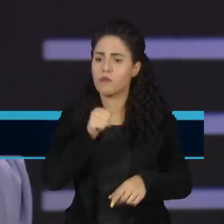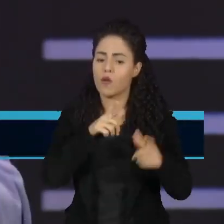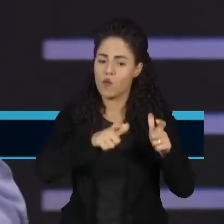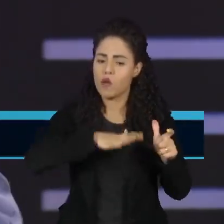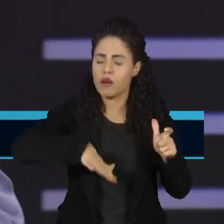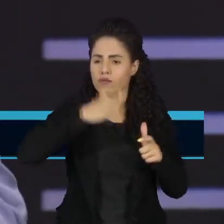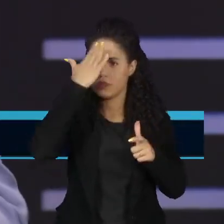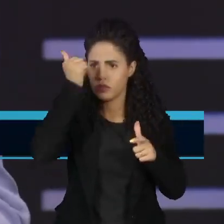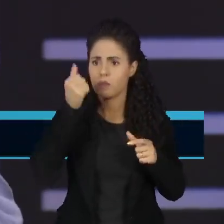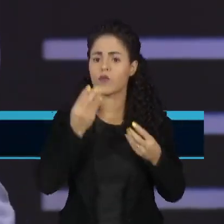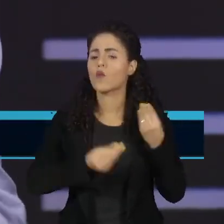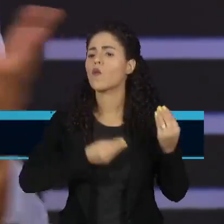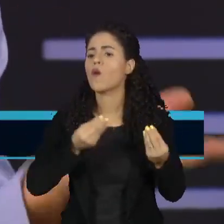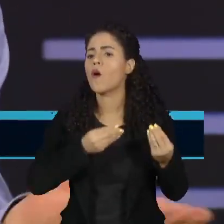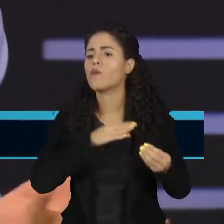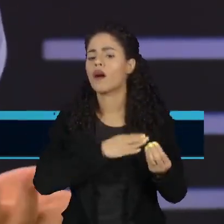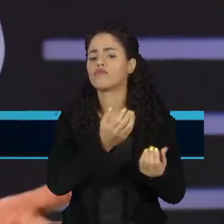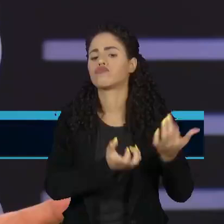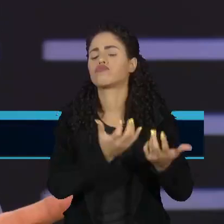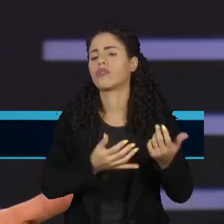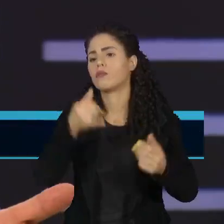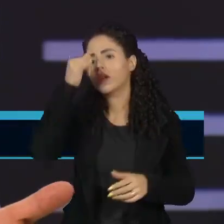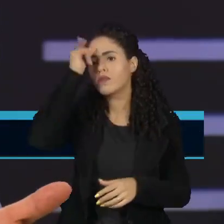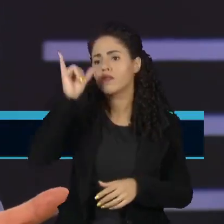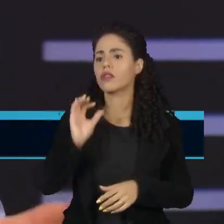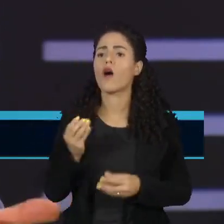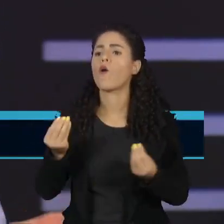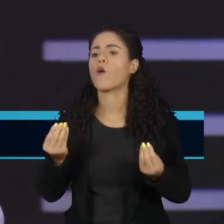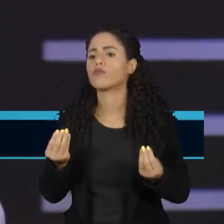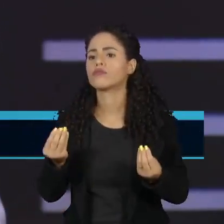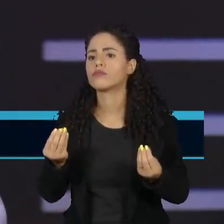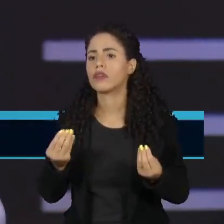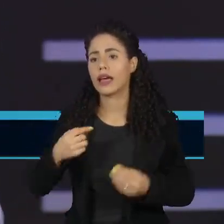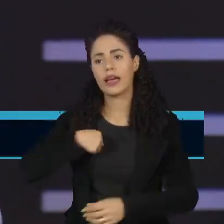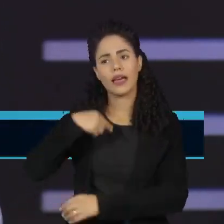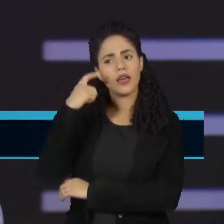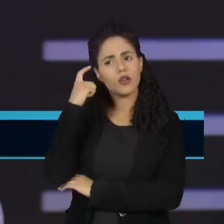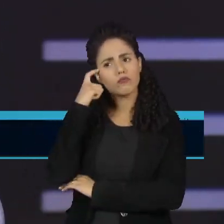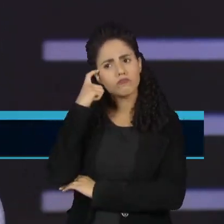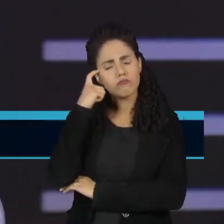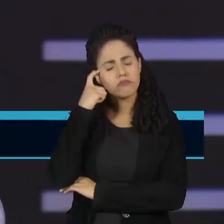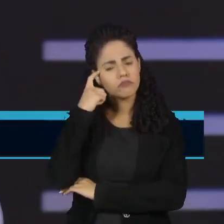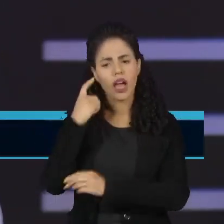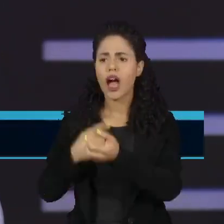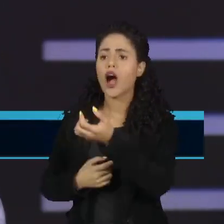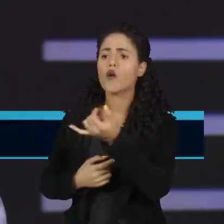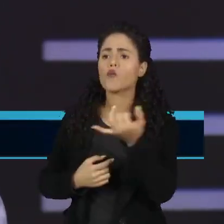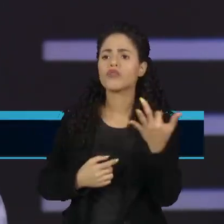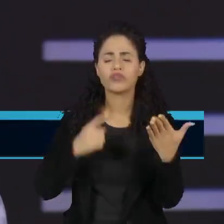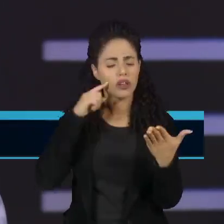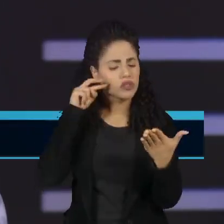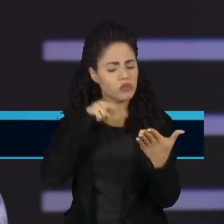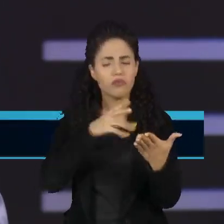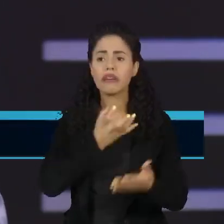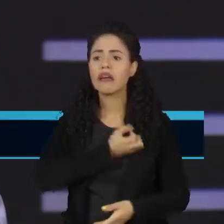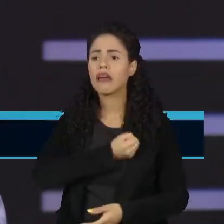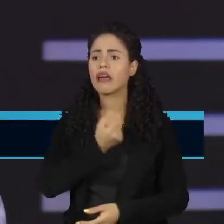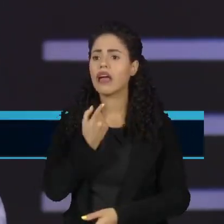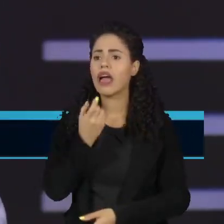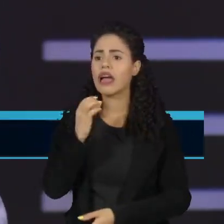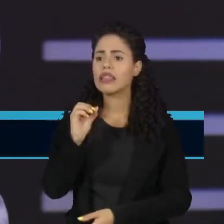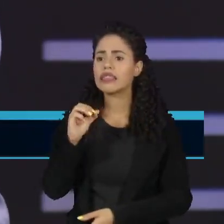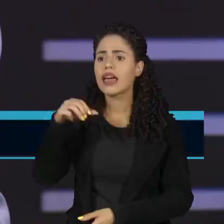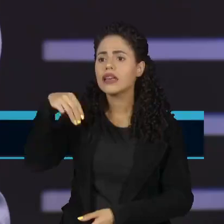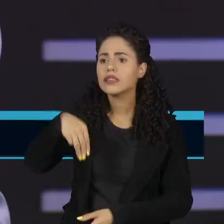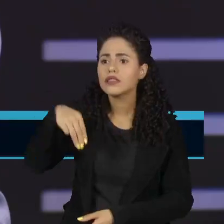que prever para o fogo não passar de um lugar para outro. Eu achei os números assim, sinto muito, 10 metros